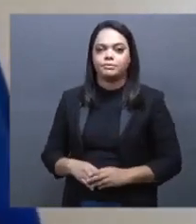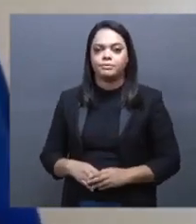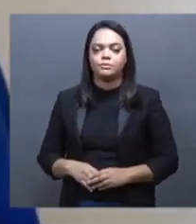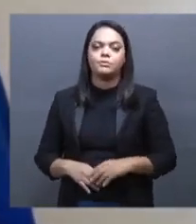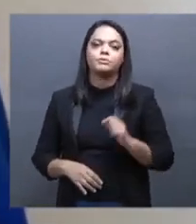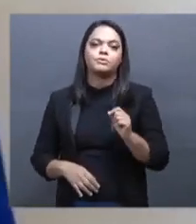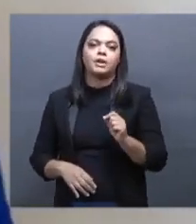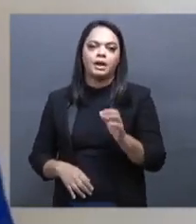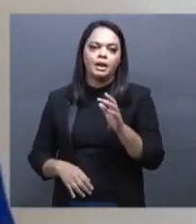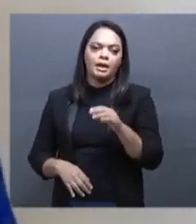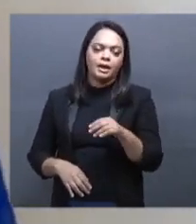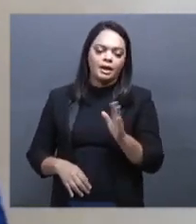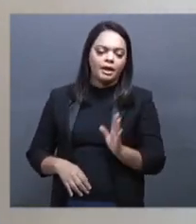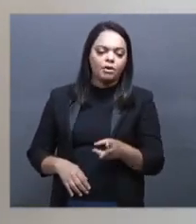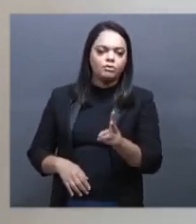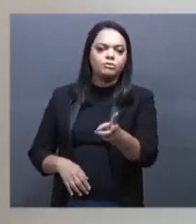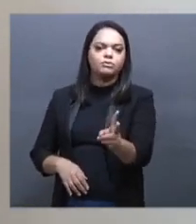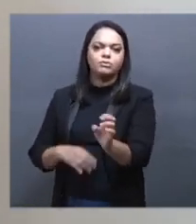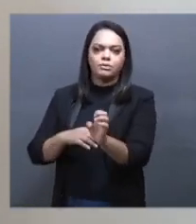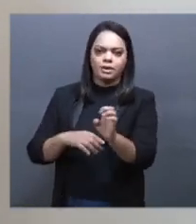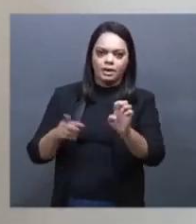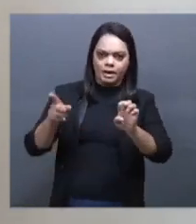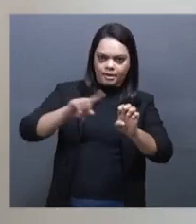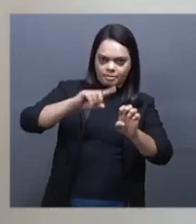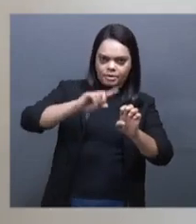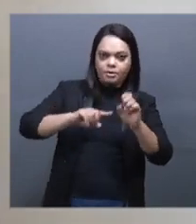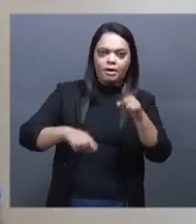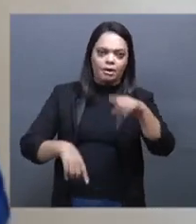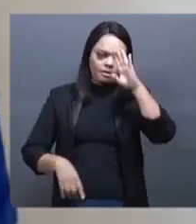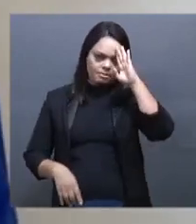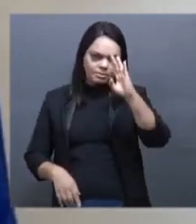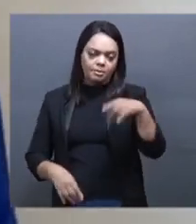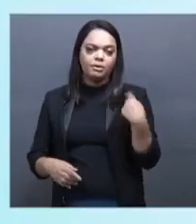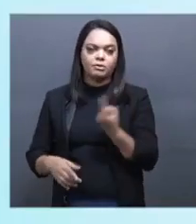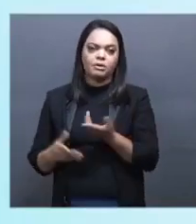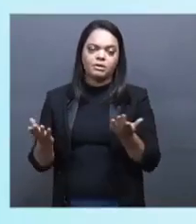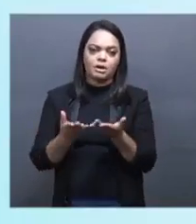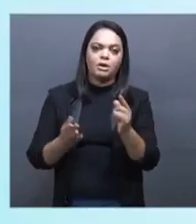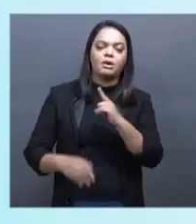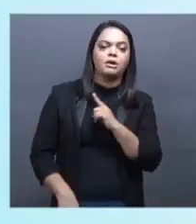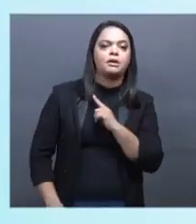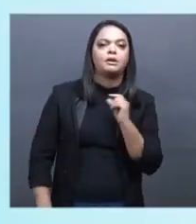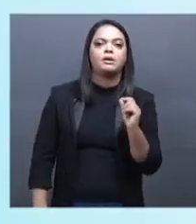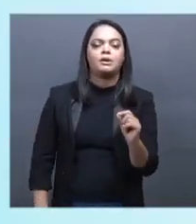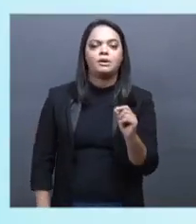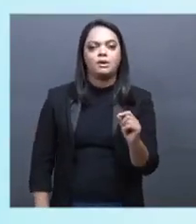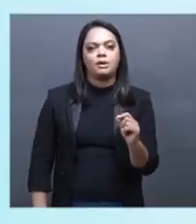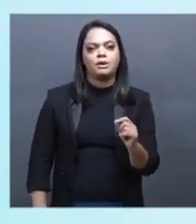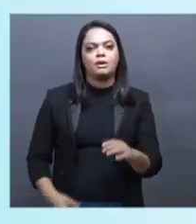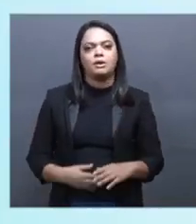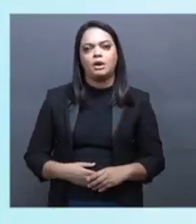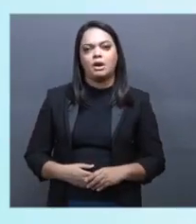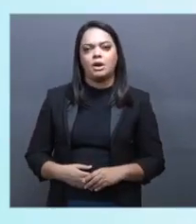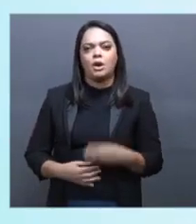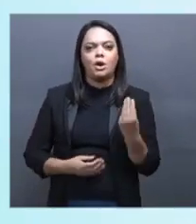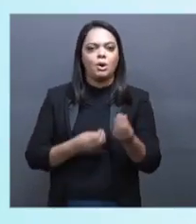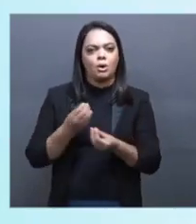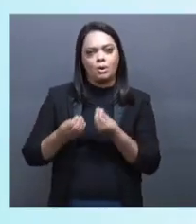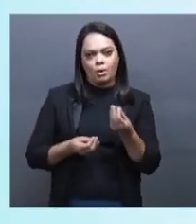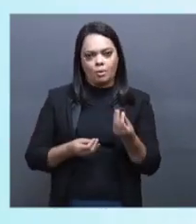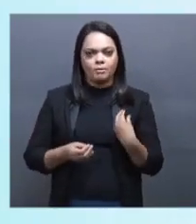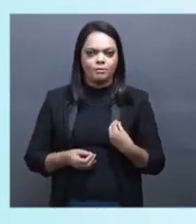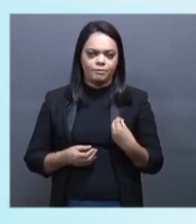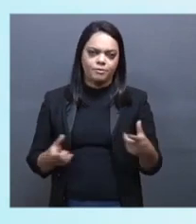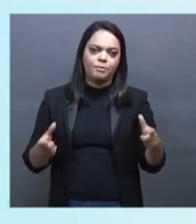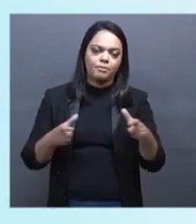é o programa que foi lançado com maior destaque. E agora lançamos a campanha Compre do Pequeno. Essa campanha